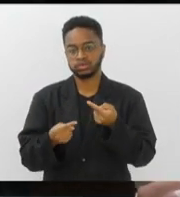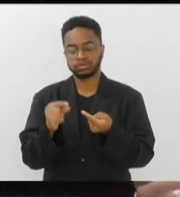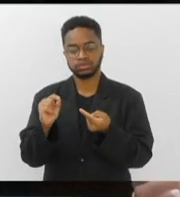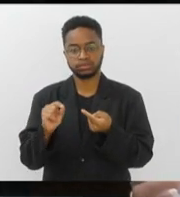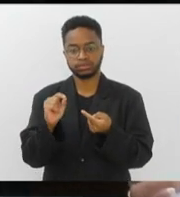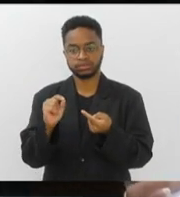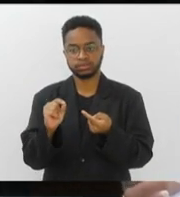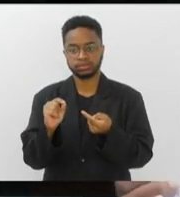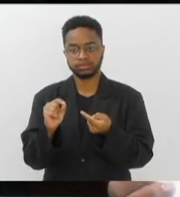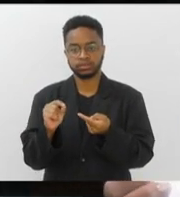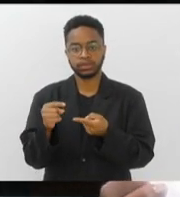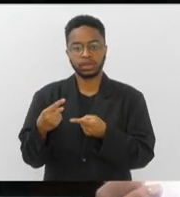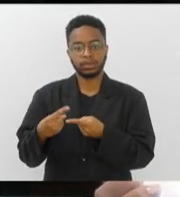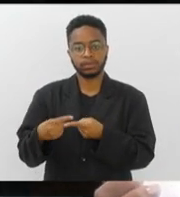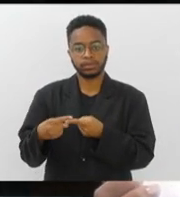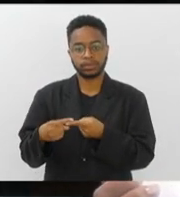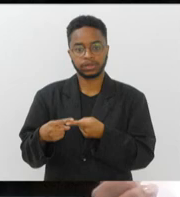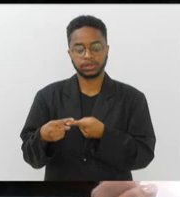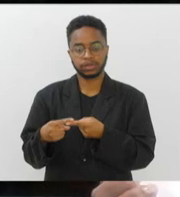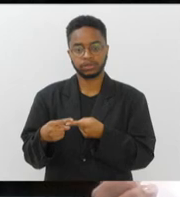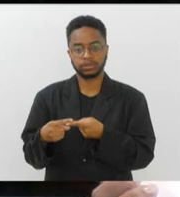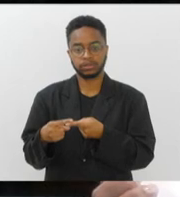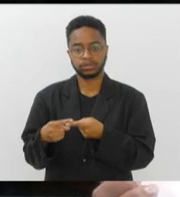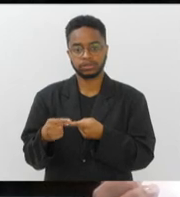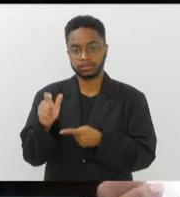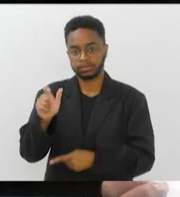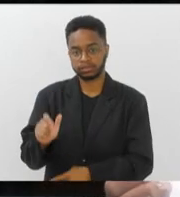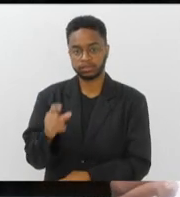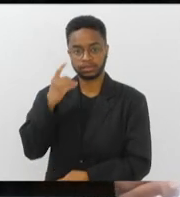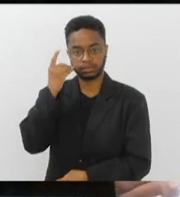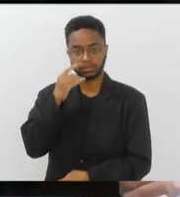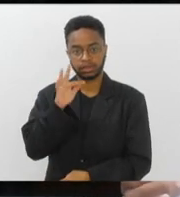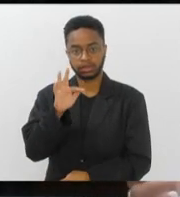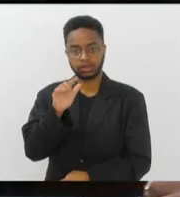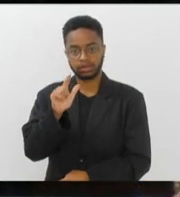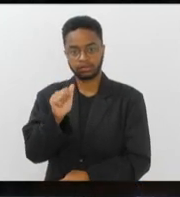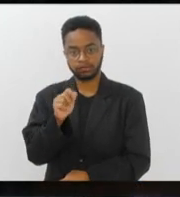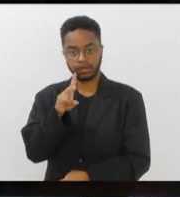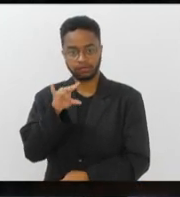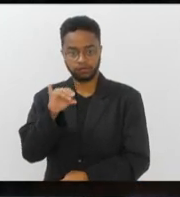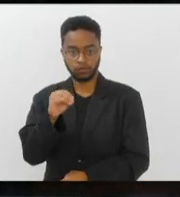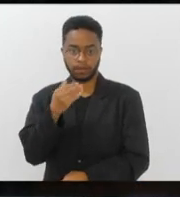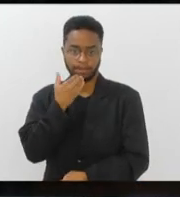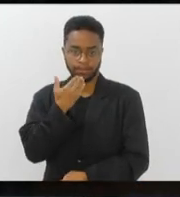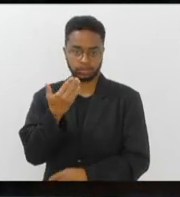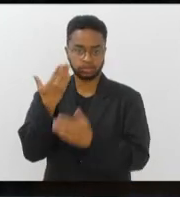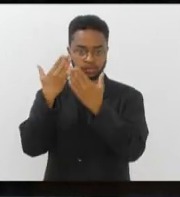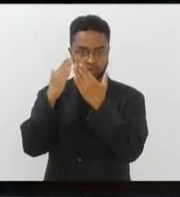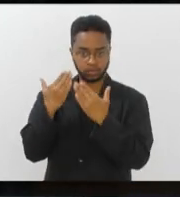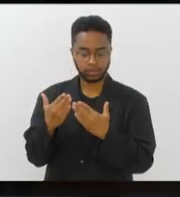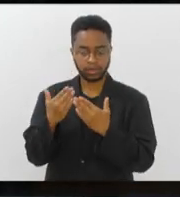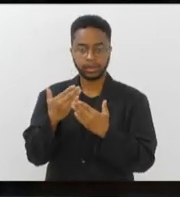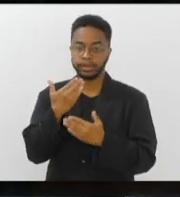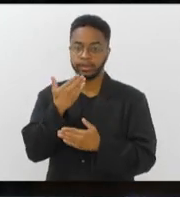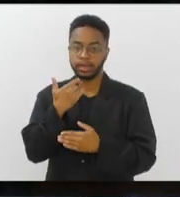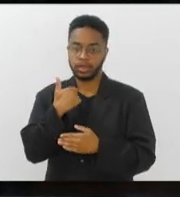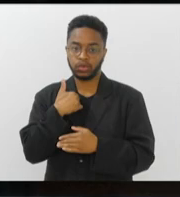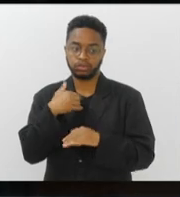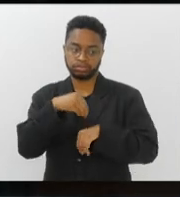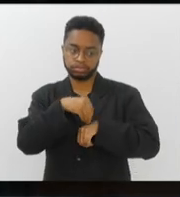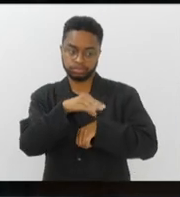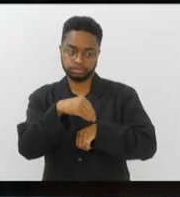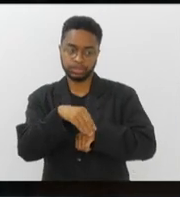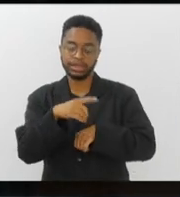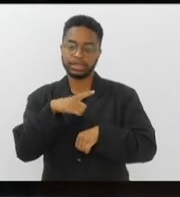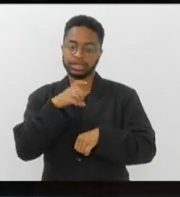que o nosso deputado Serafini, que pediu vista, atentasse para os